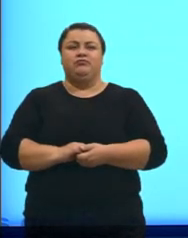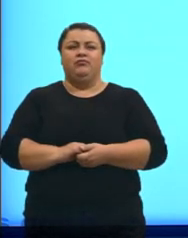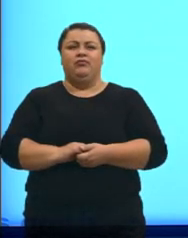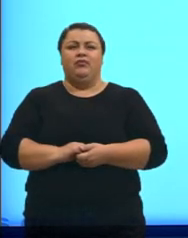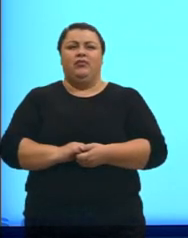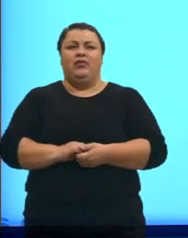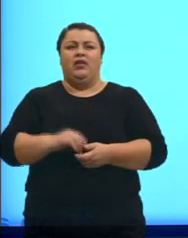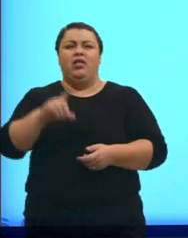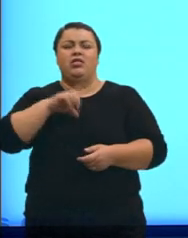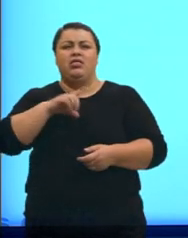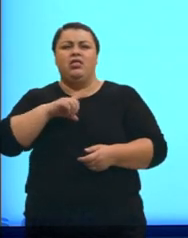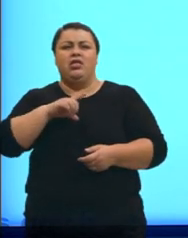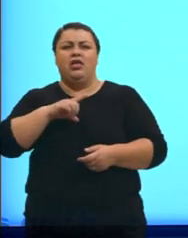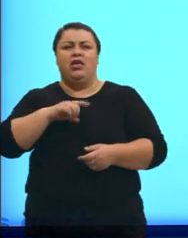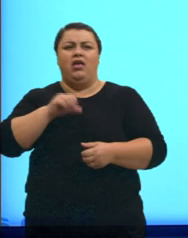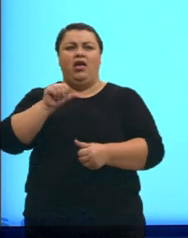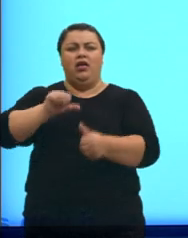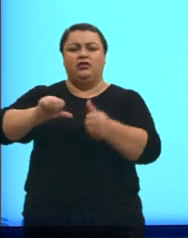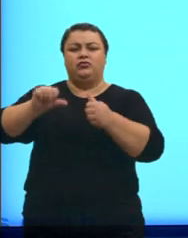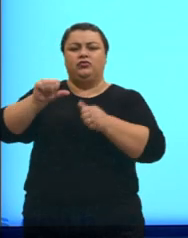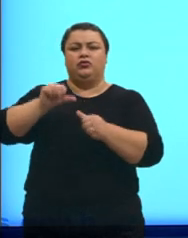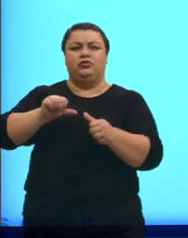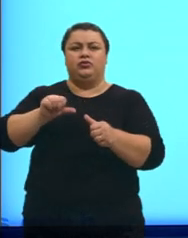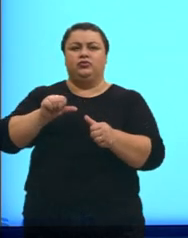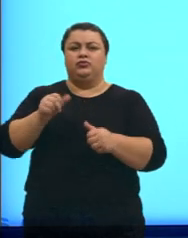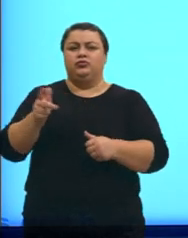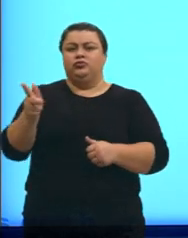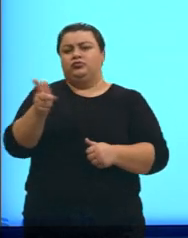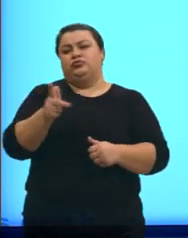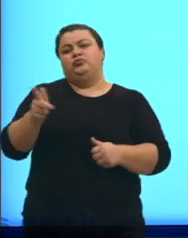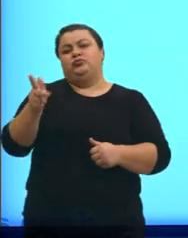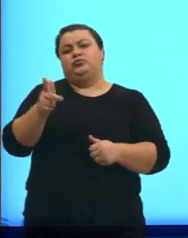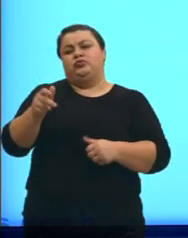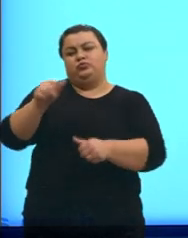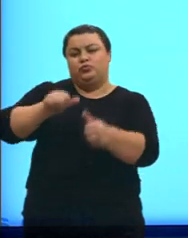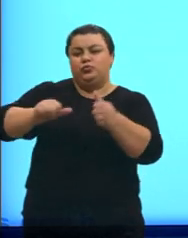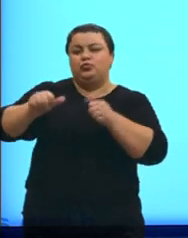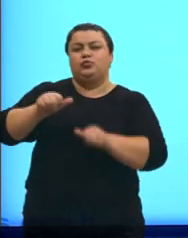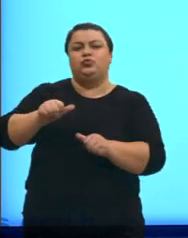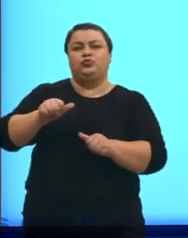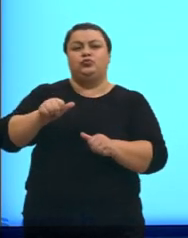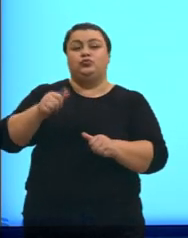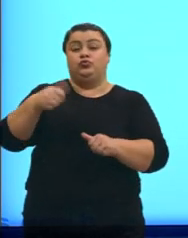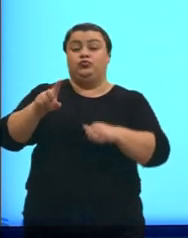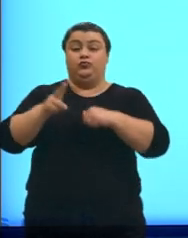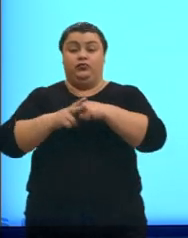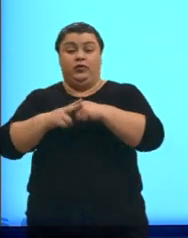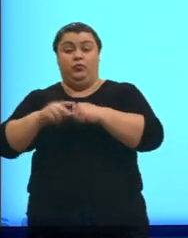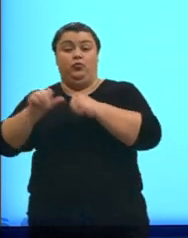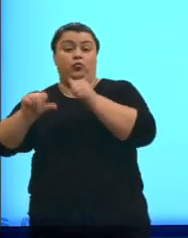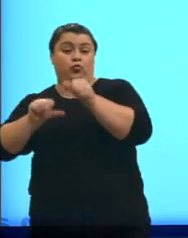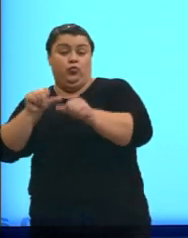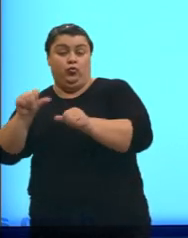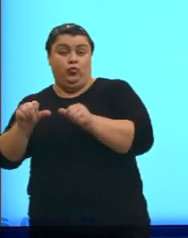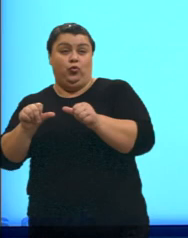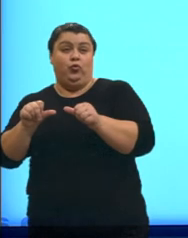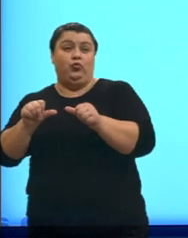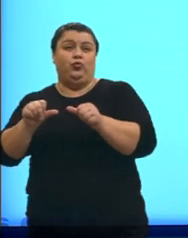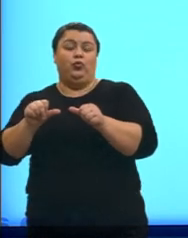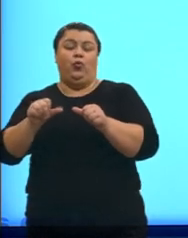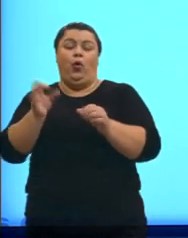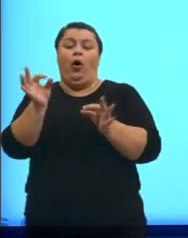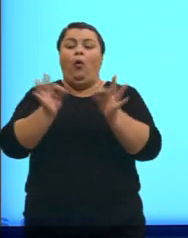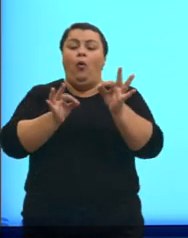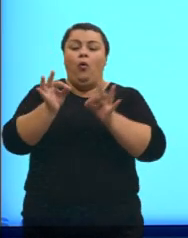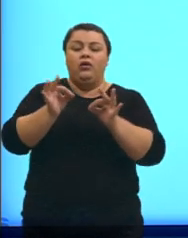a gente tem aqui a troca por exemplo de um pronome pro outro de um verbo por outro a